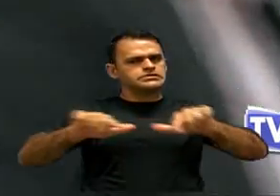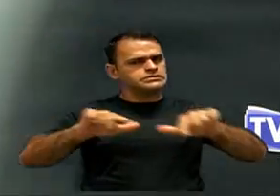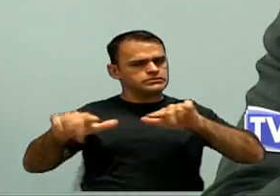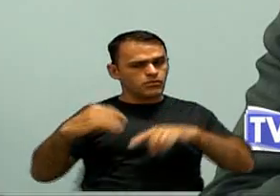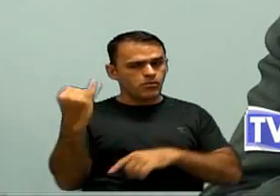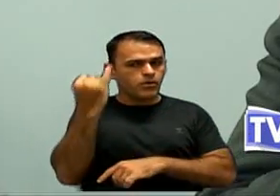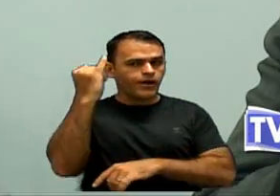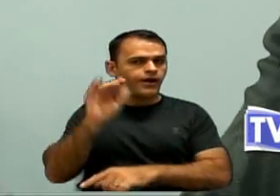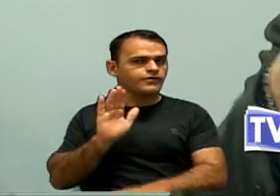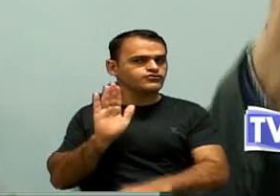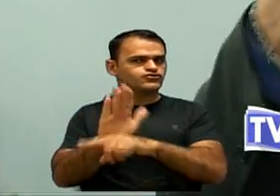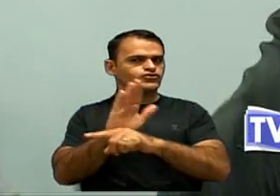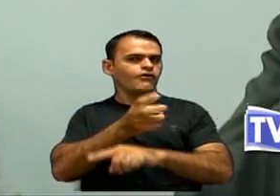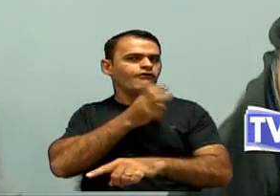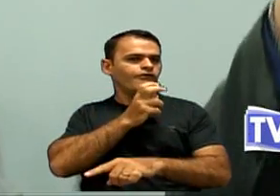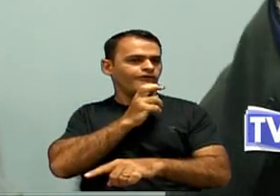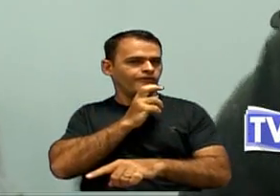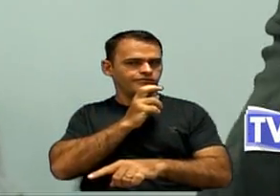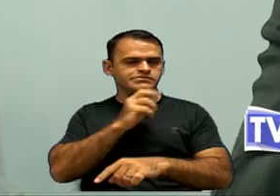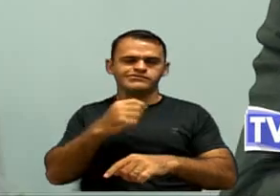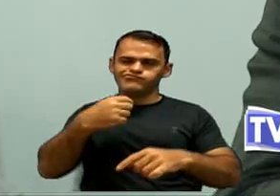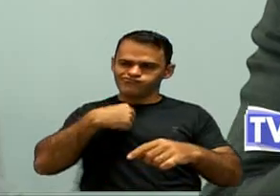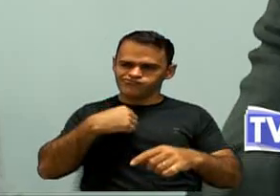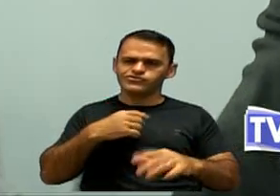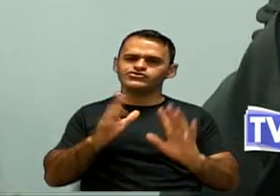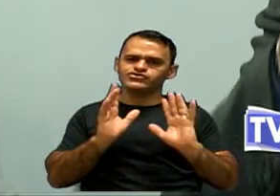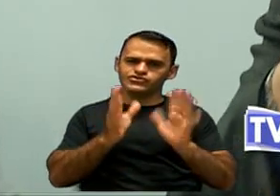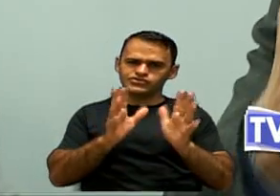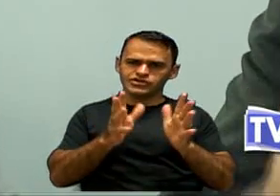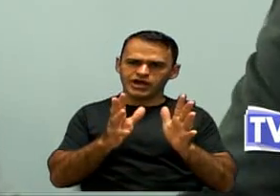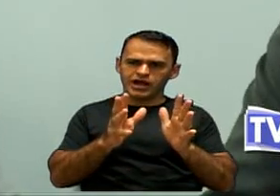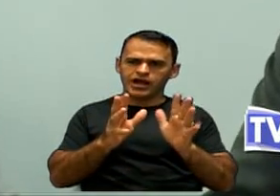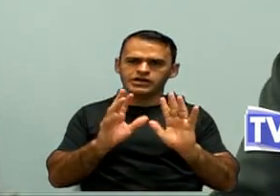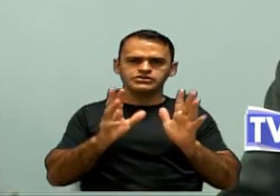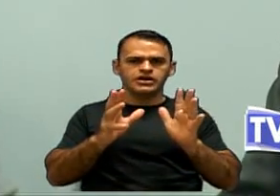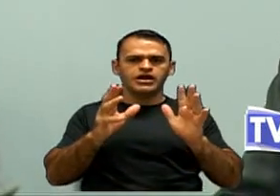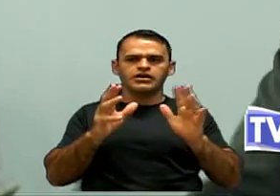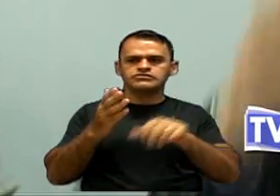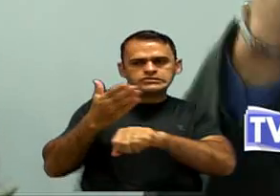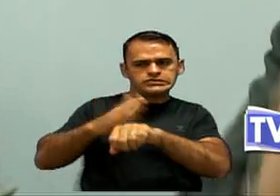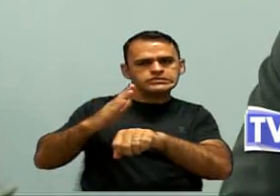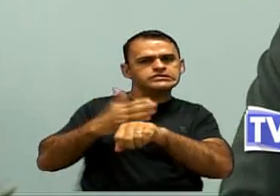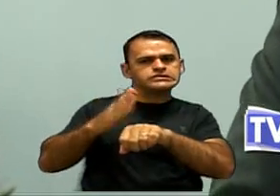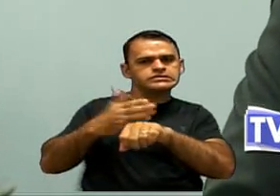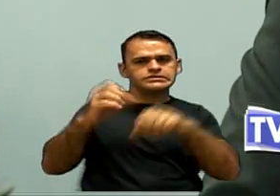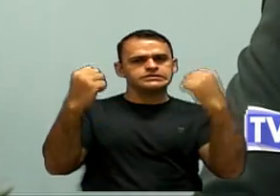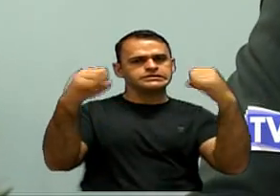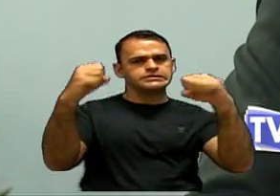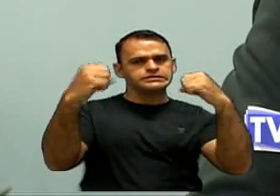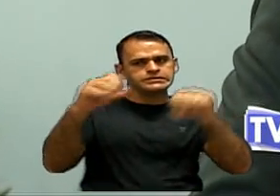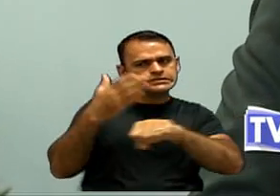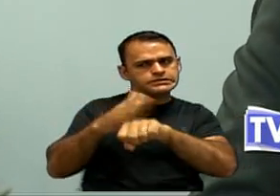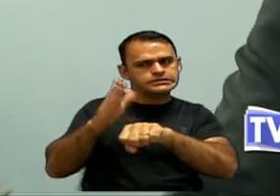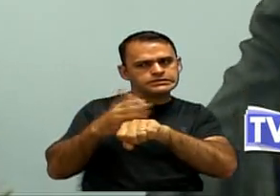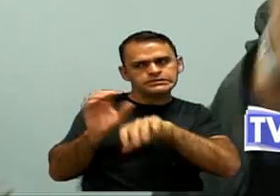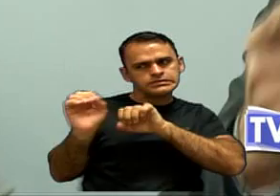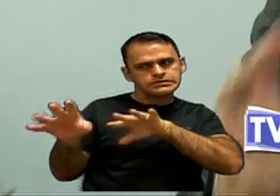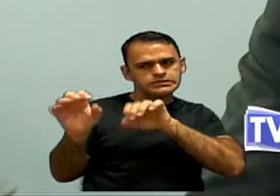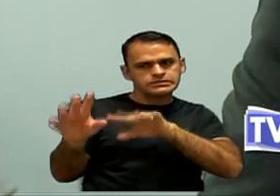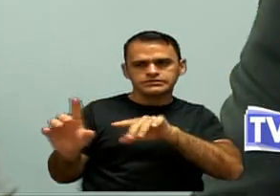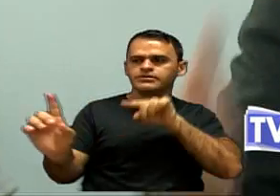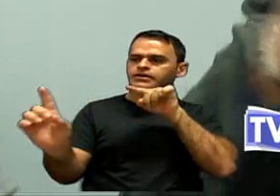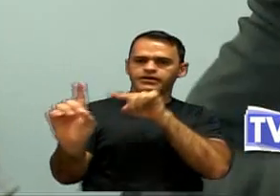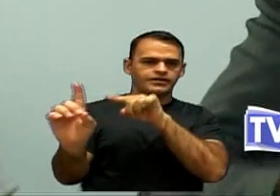importante, e no qual eu também já tive a oportunidade de ser personal trainer desse moço, num